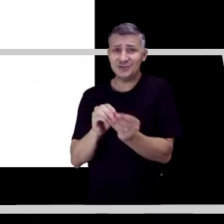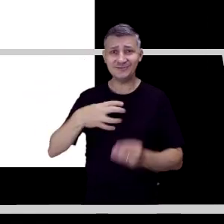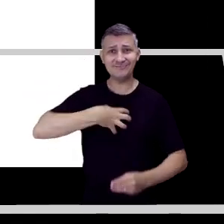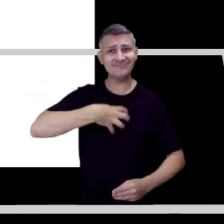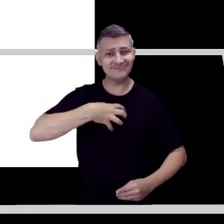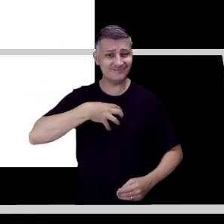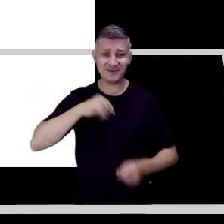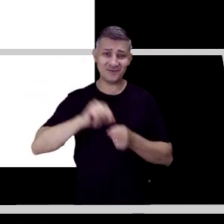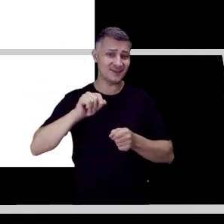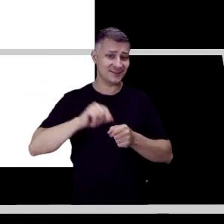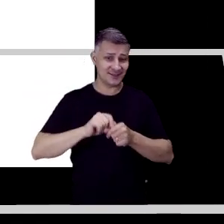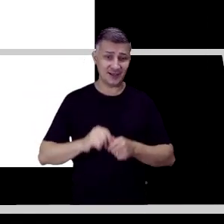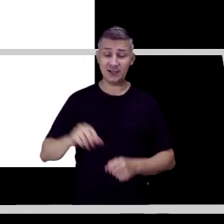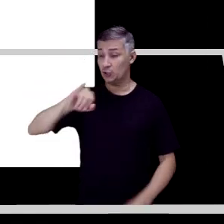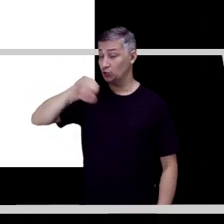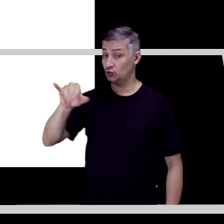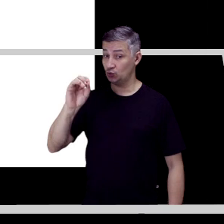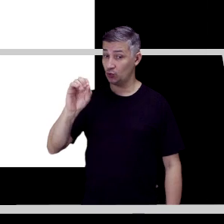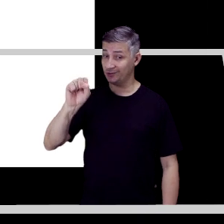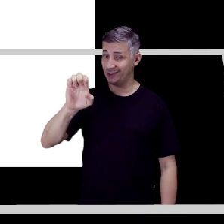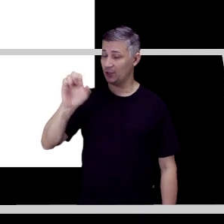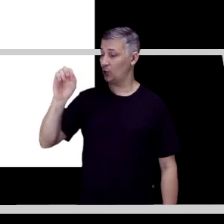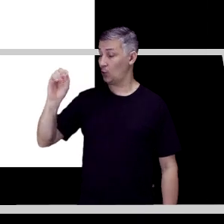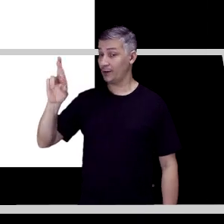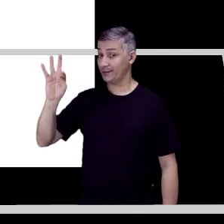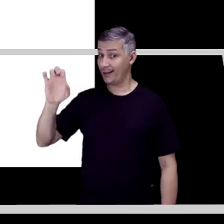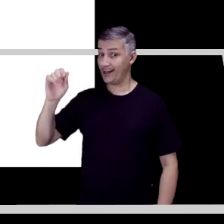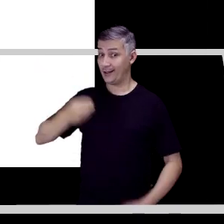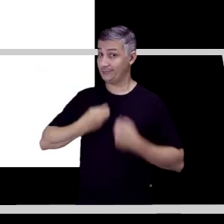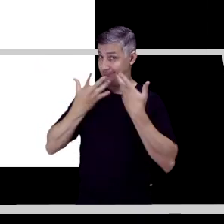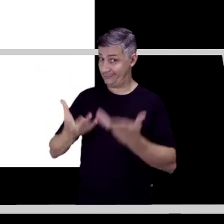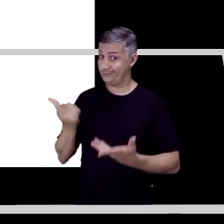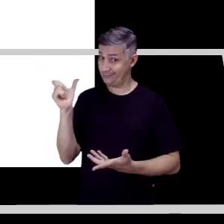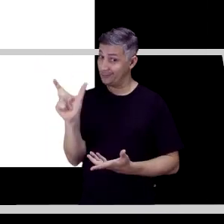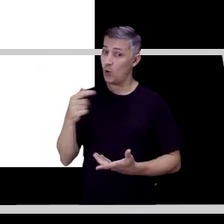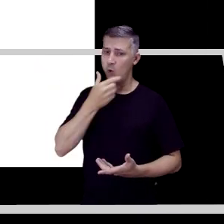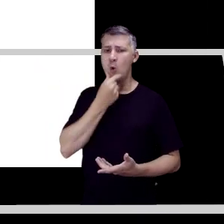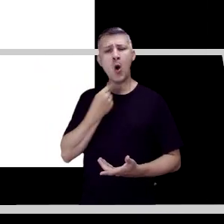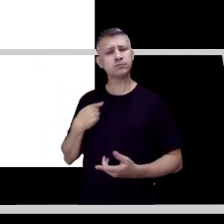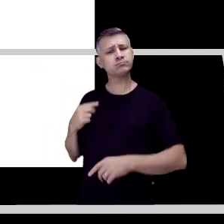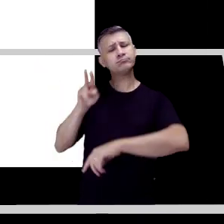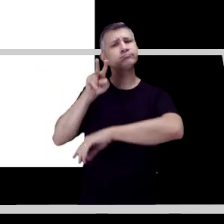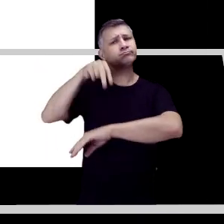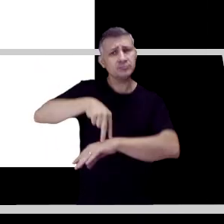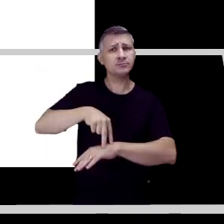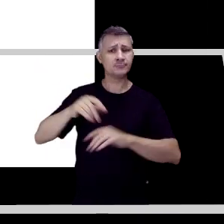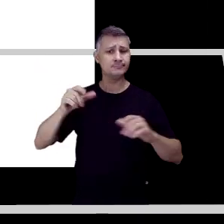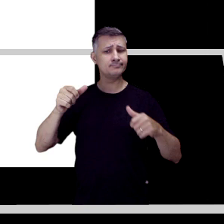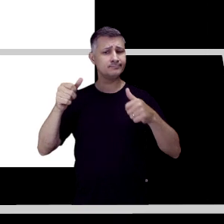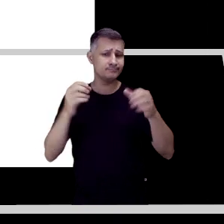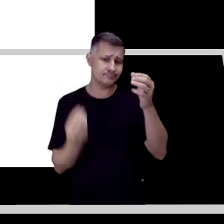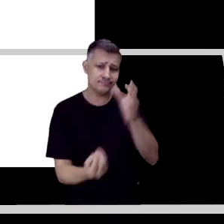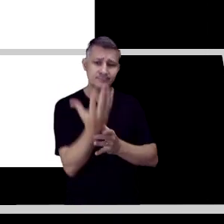pouco dessa atitude do José Ortega y Gasset, que é o homem veio interpor entre ele e a natureza uma área de pura